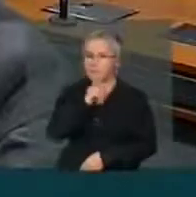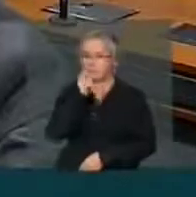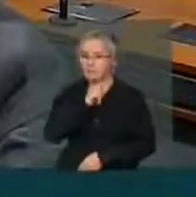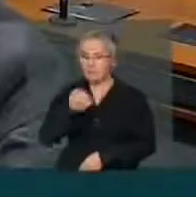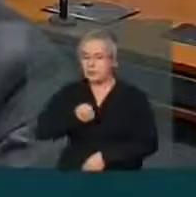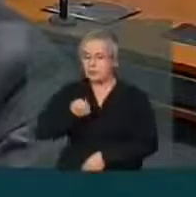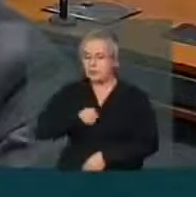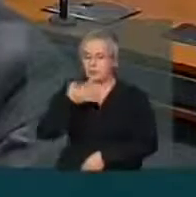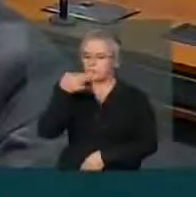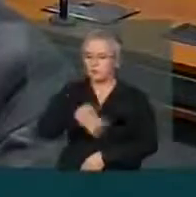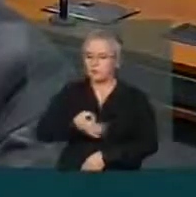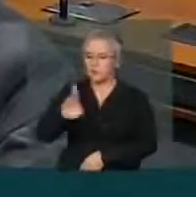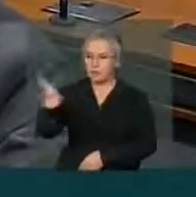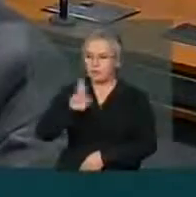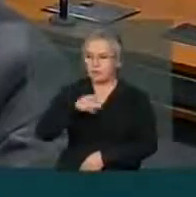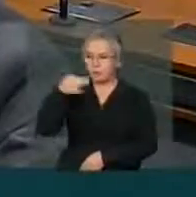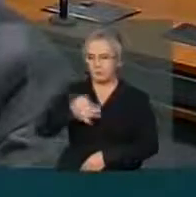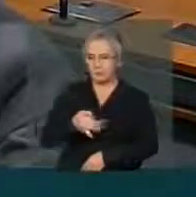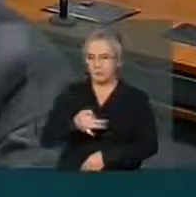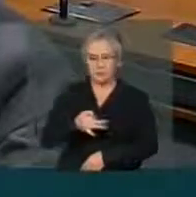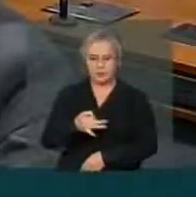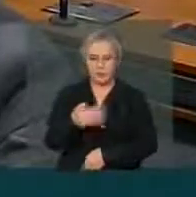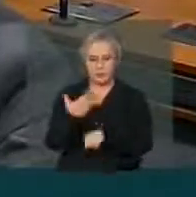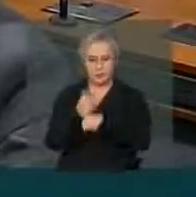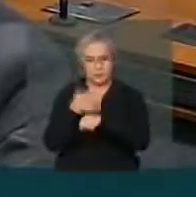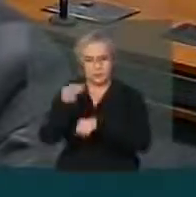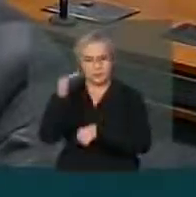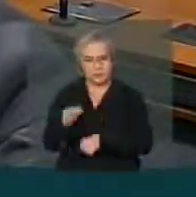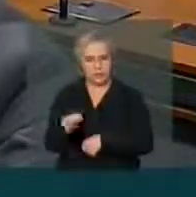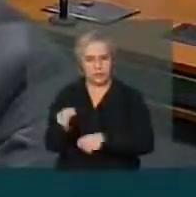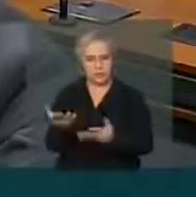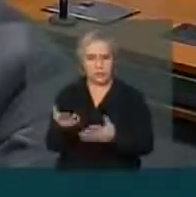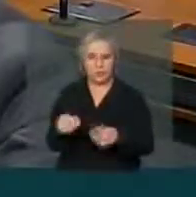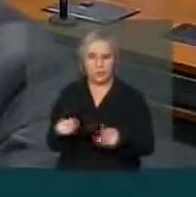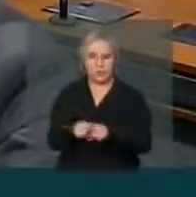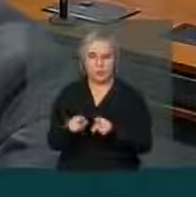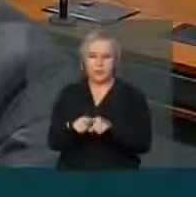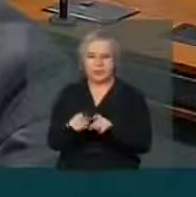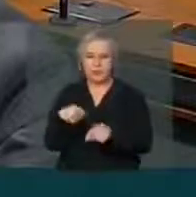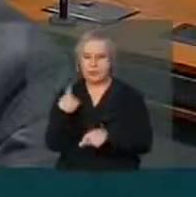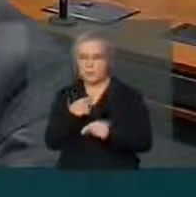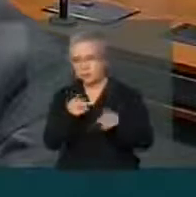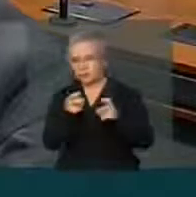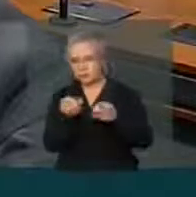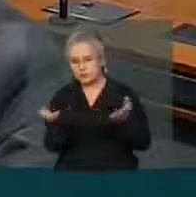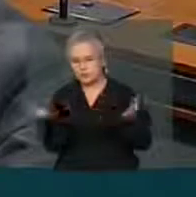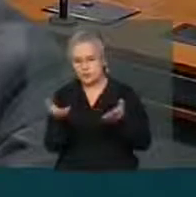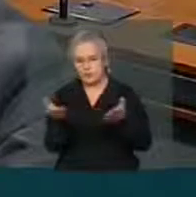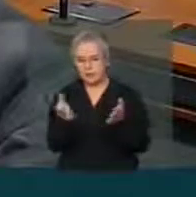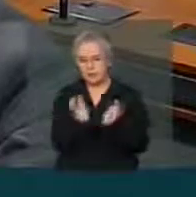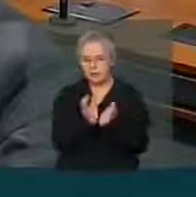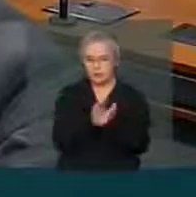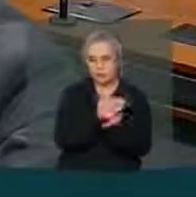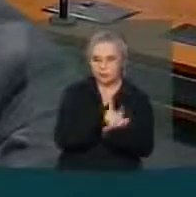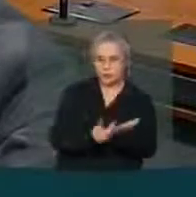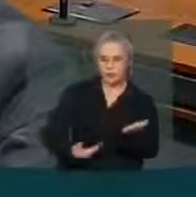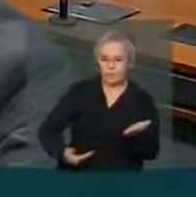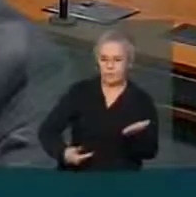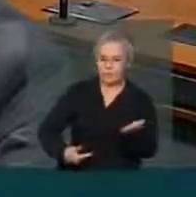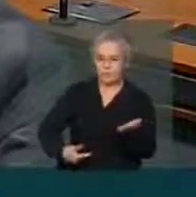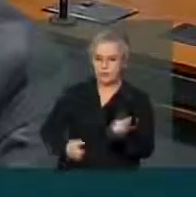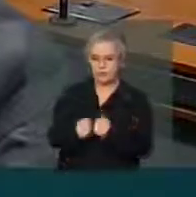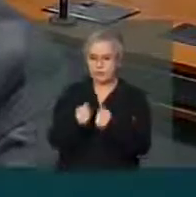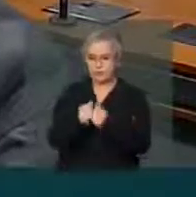e respostas práticas e efetivas. E a promiscuidade que a gente percebe hoje entre o governo, principalmente entre as